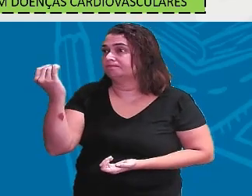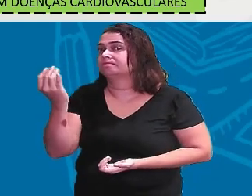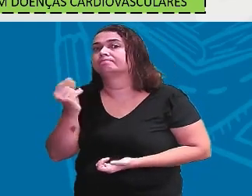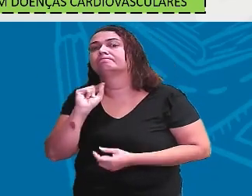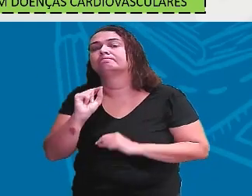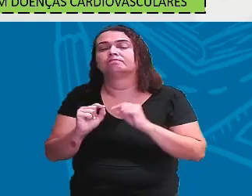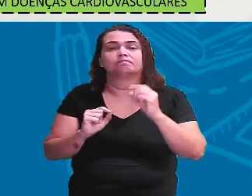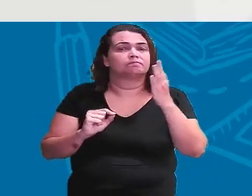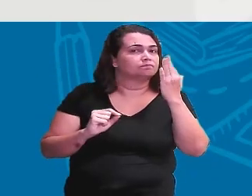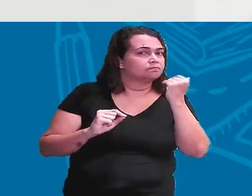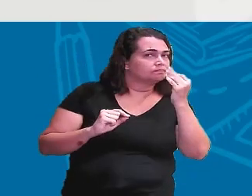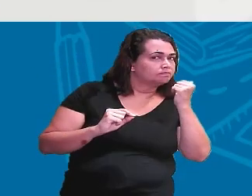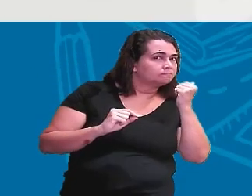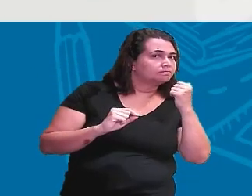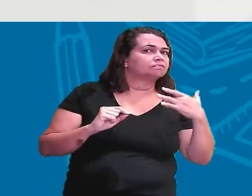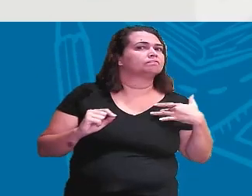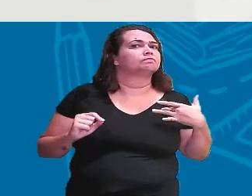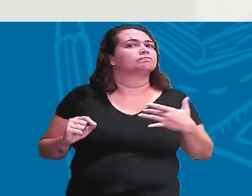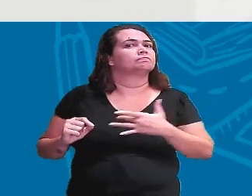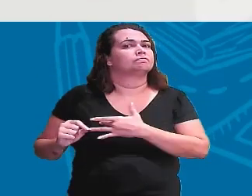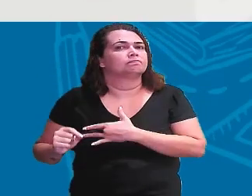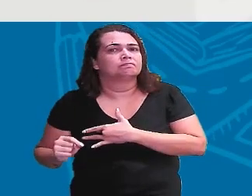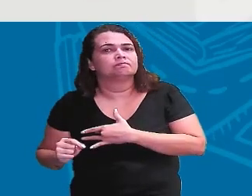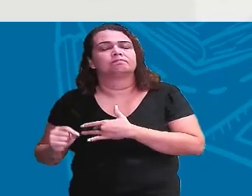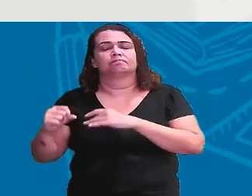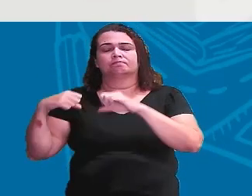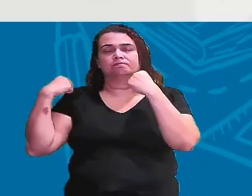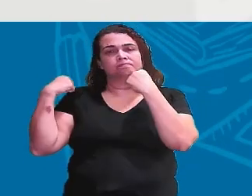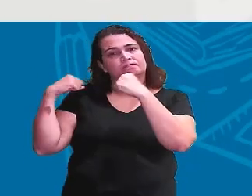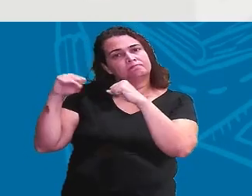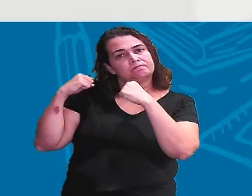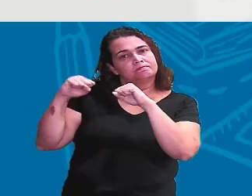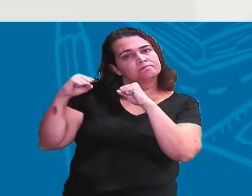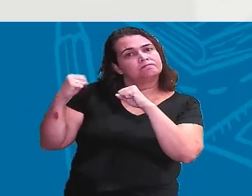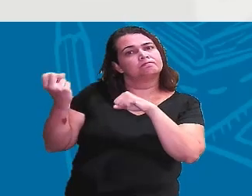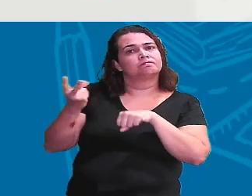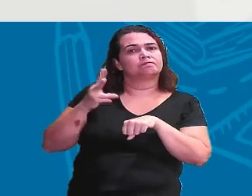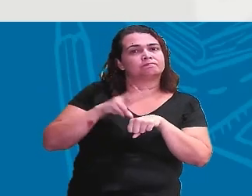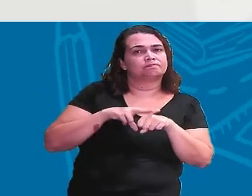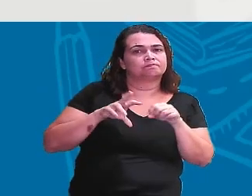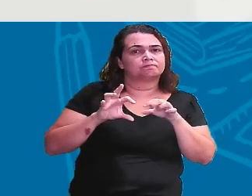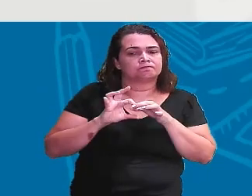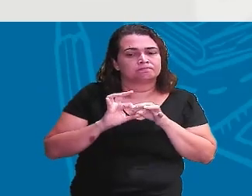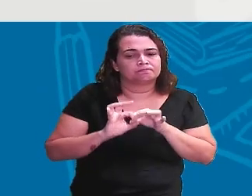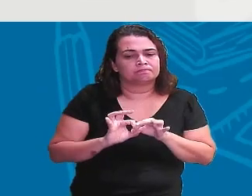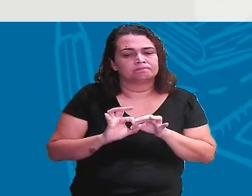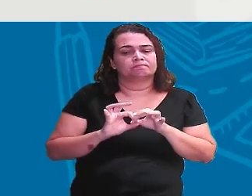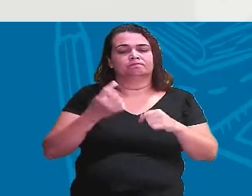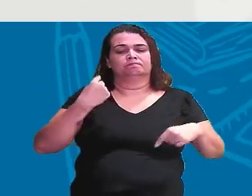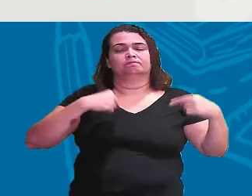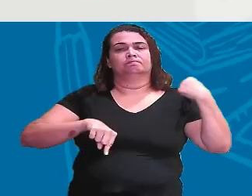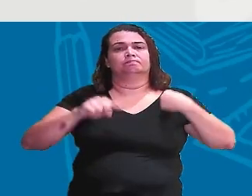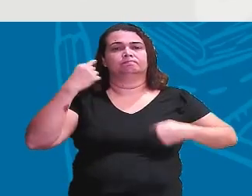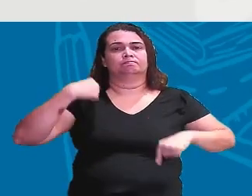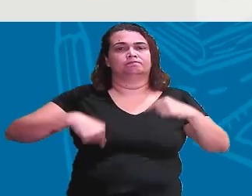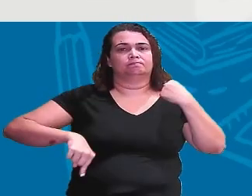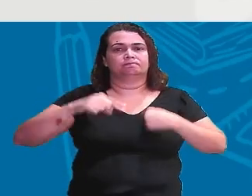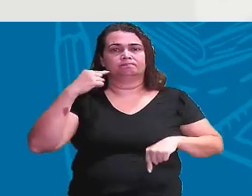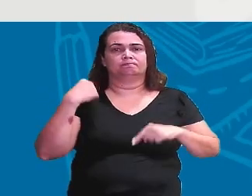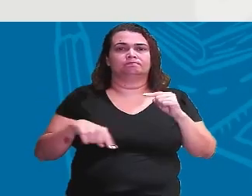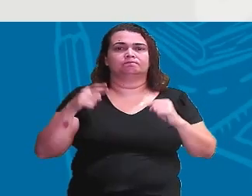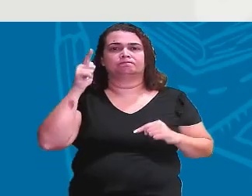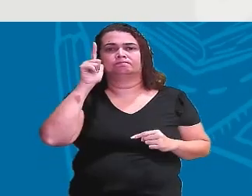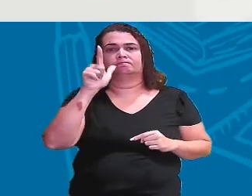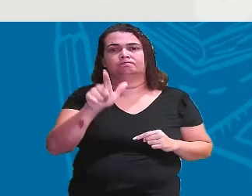alimentação saudável com a prática de exercícios físicos para mantermos esse nosso sistema circulatório